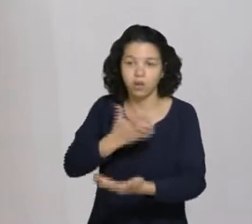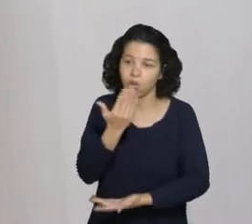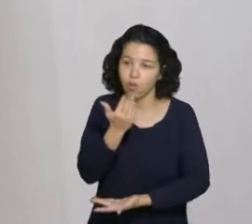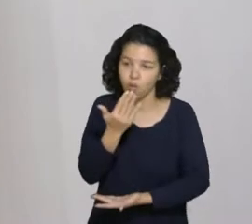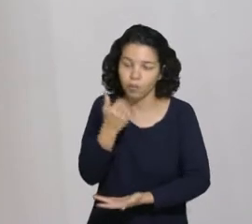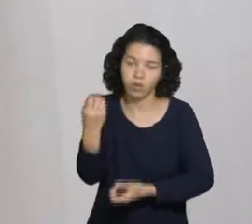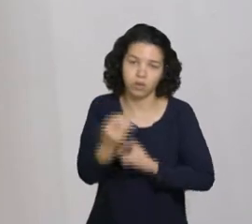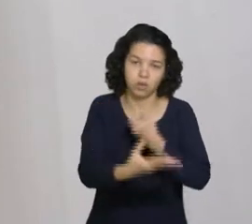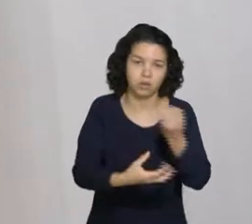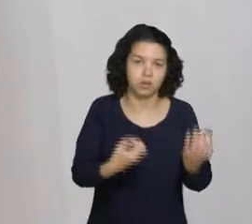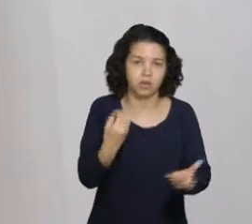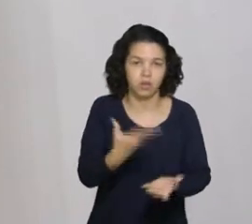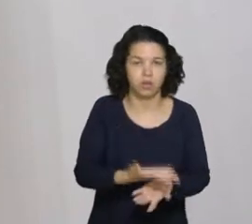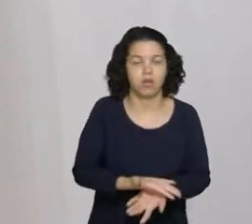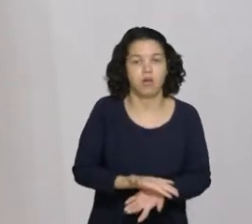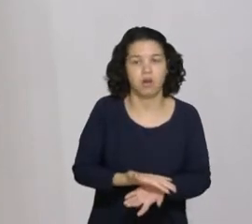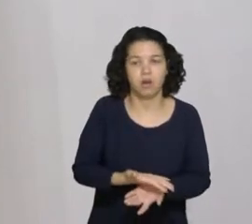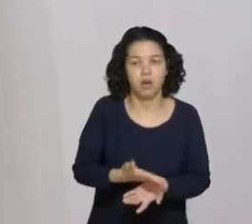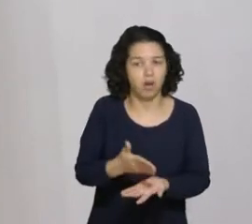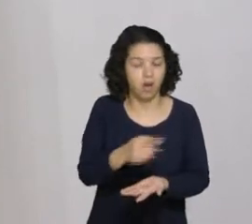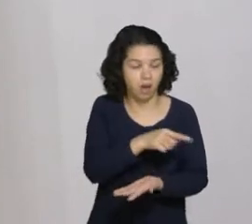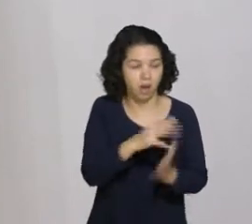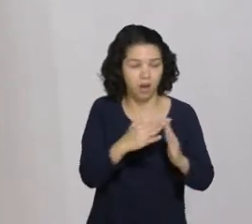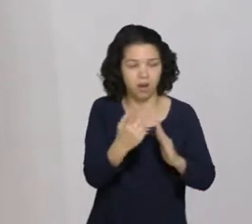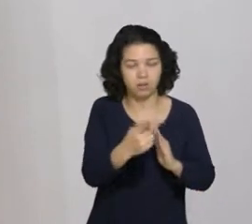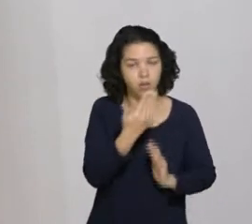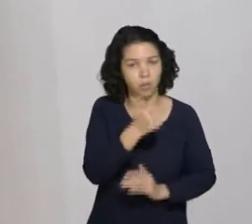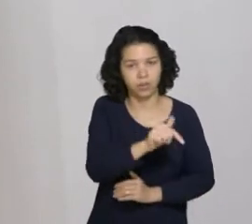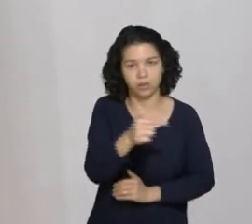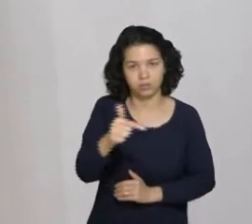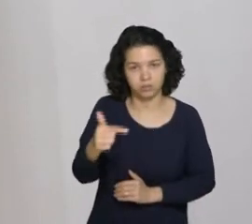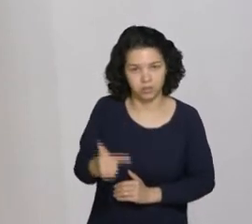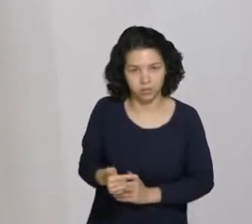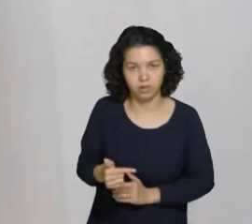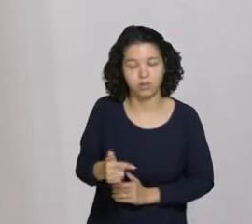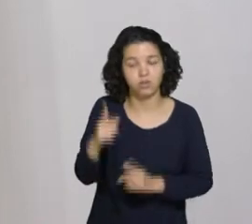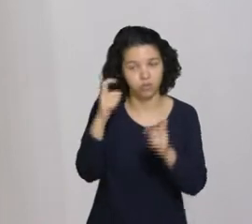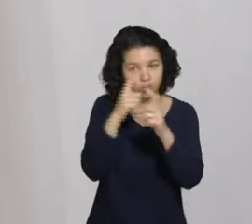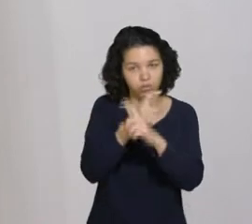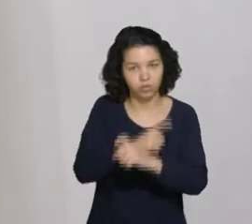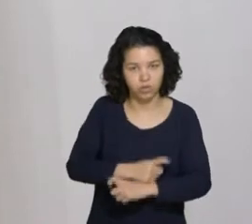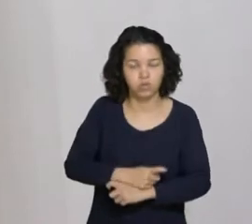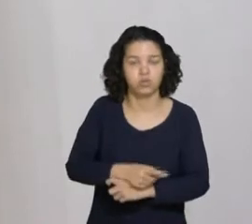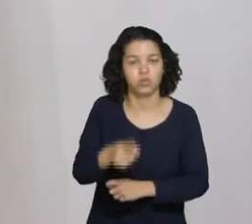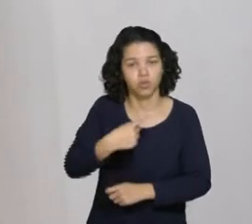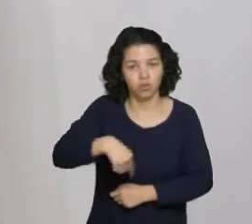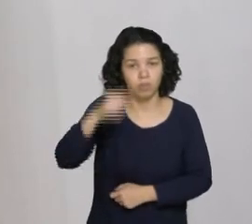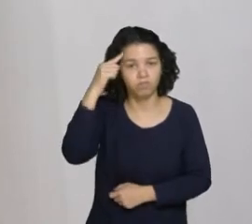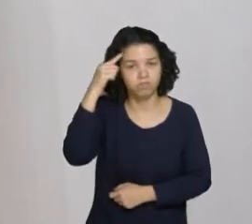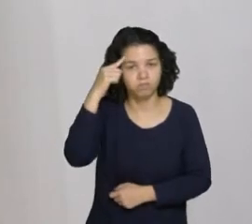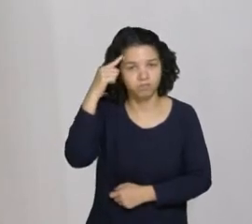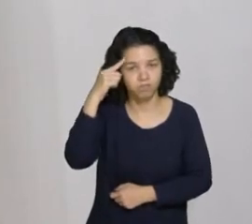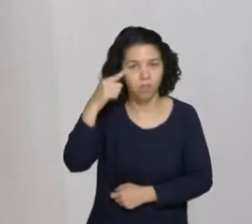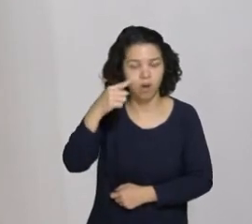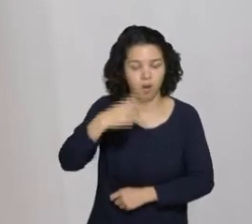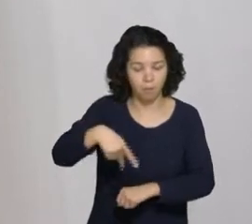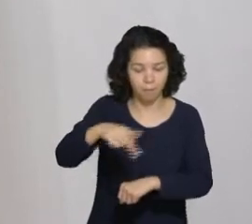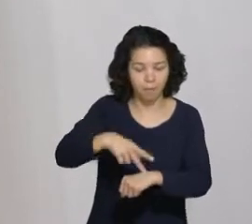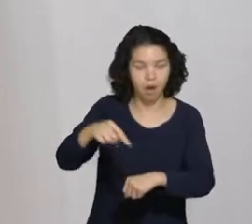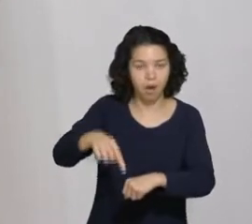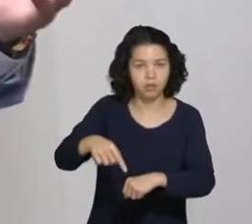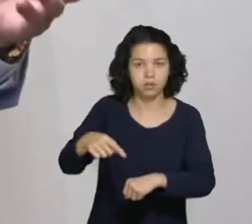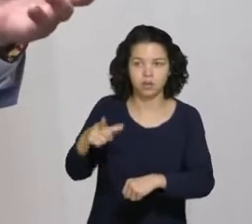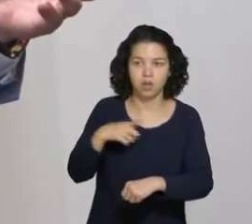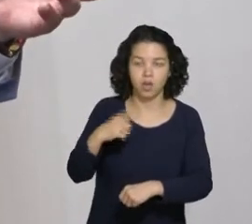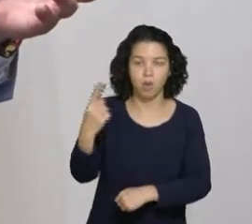do dia para muitas dessas famílias é difícil aceitar um país em que e a cada mês surge um novo bilionário